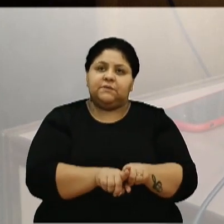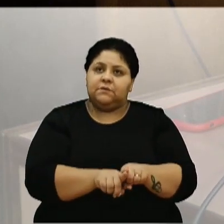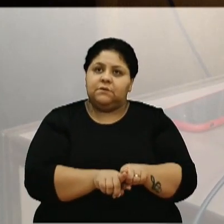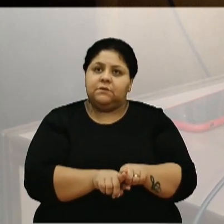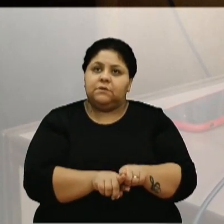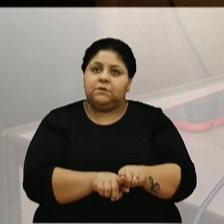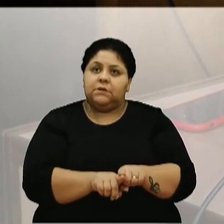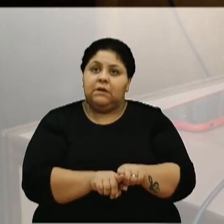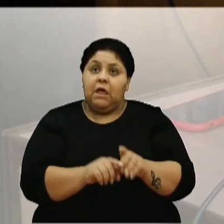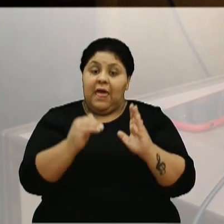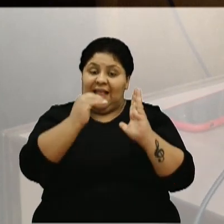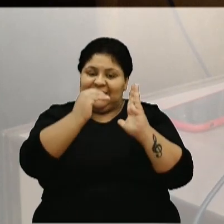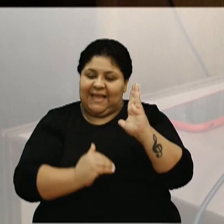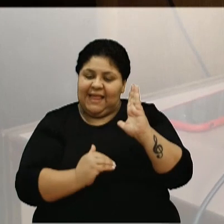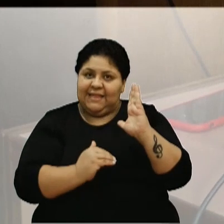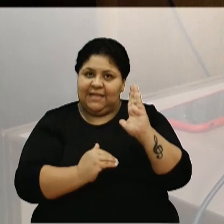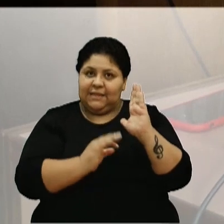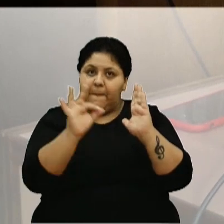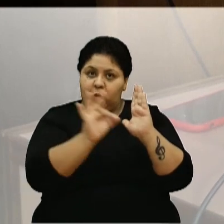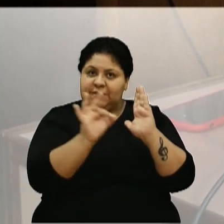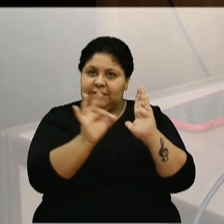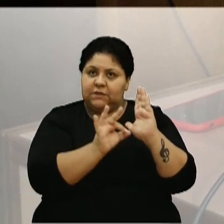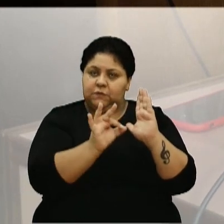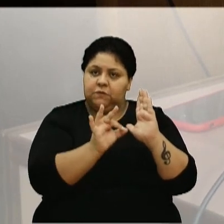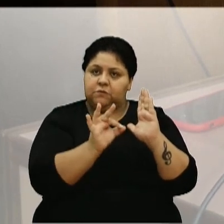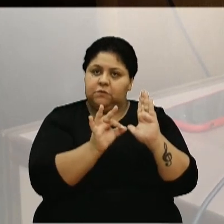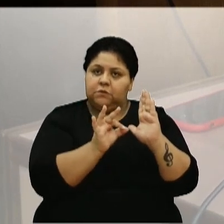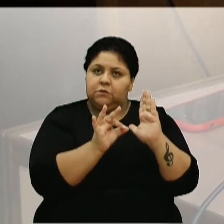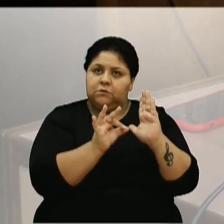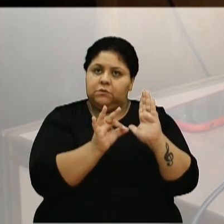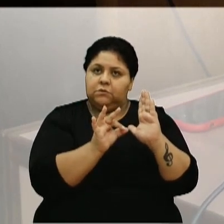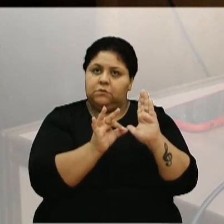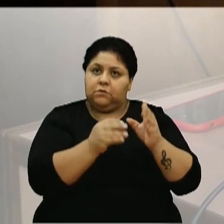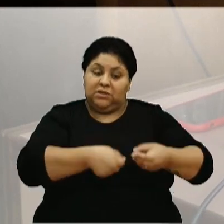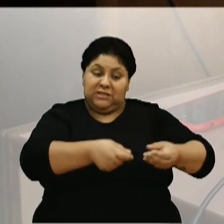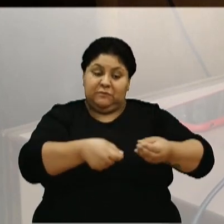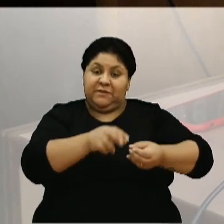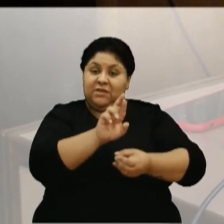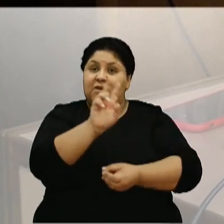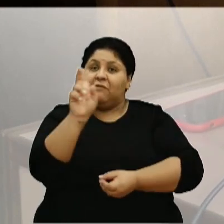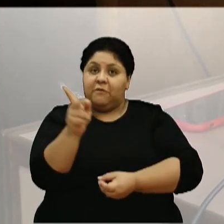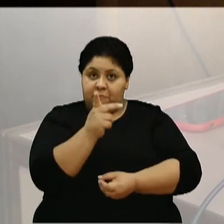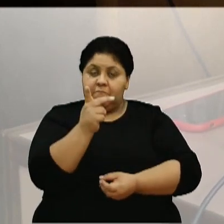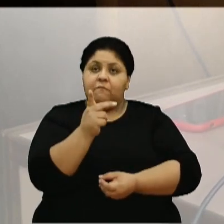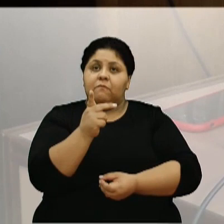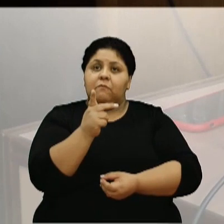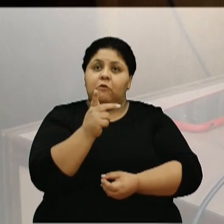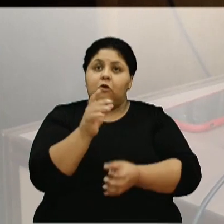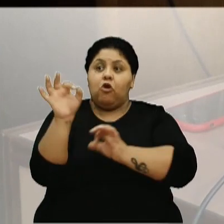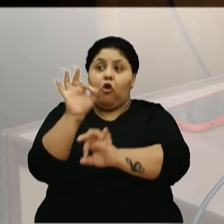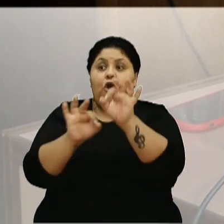essa queda aqui na porcentagem de despesa com pessoal foi graças ao ajuste